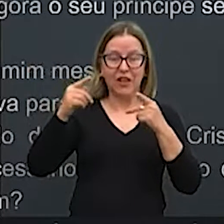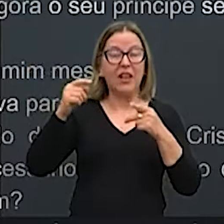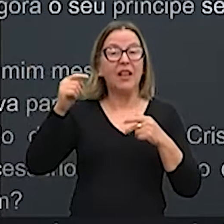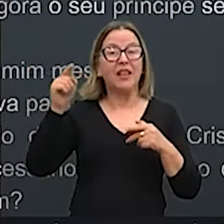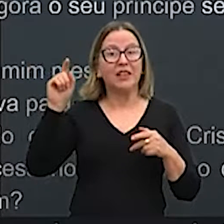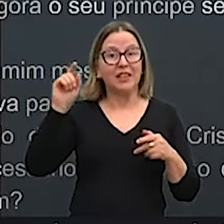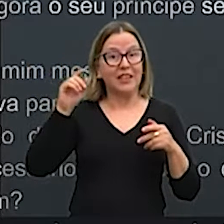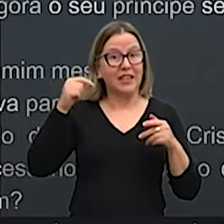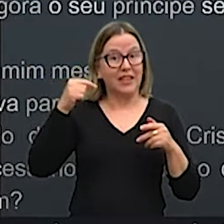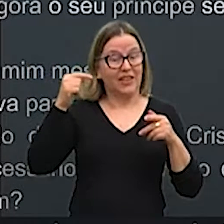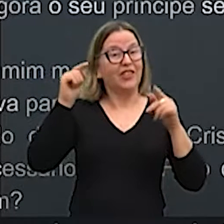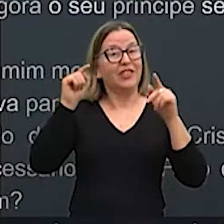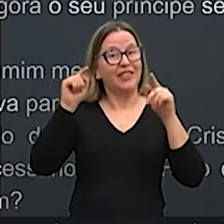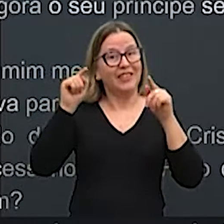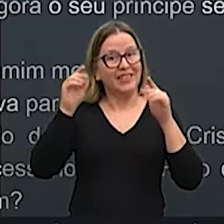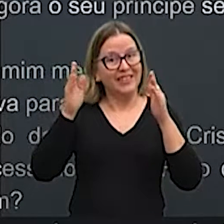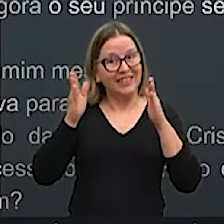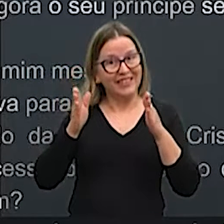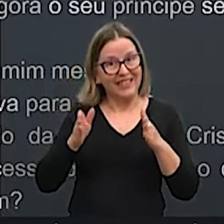o glorificarei.